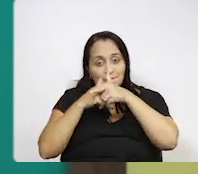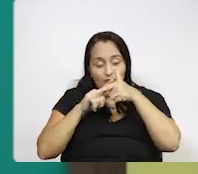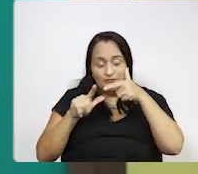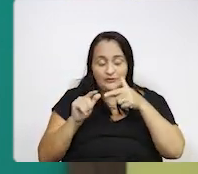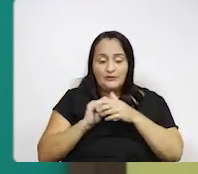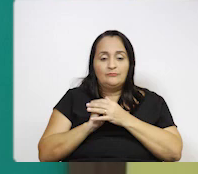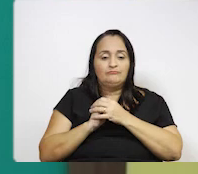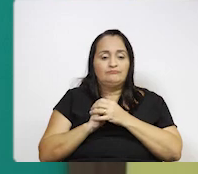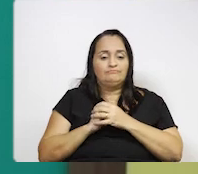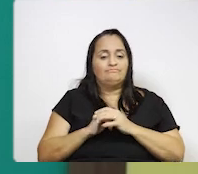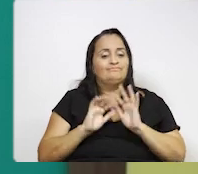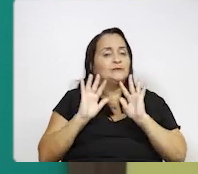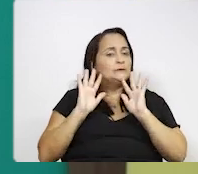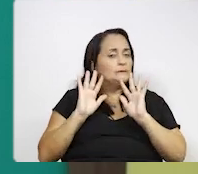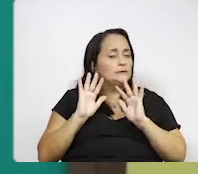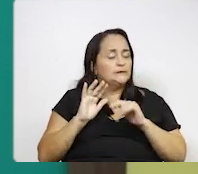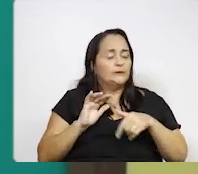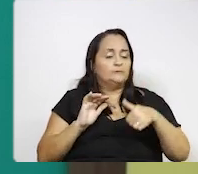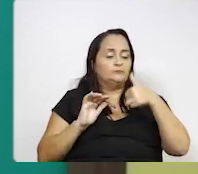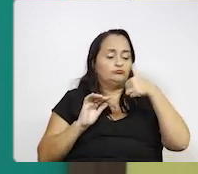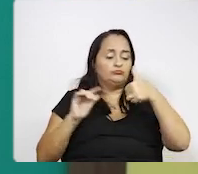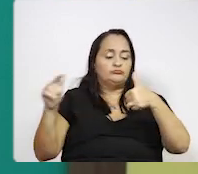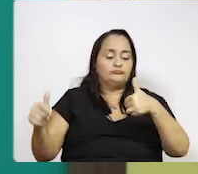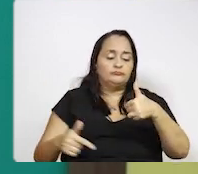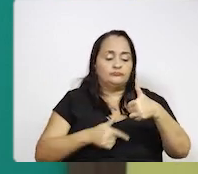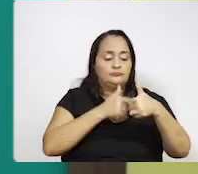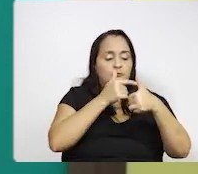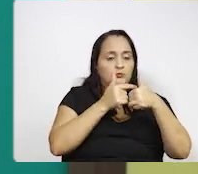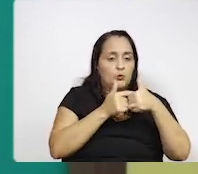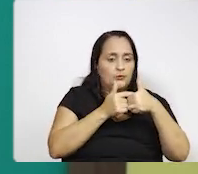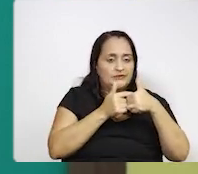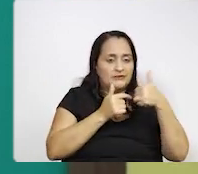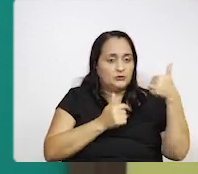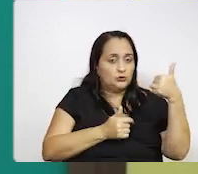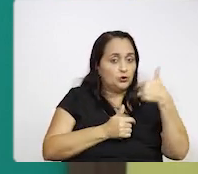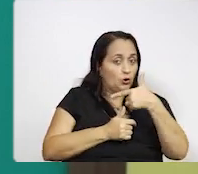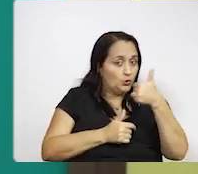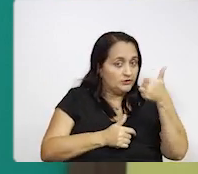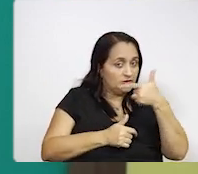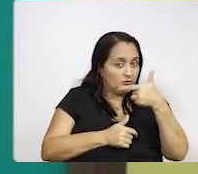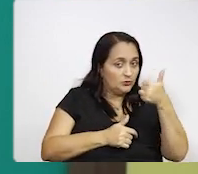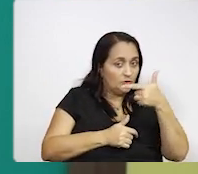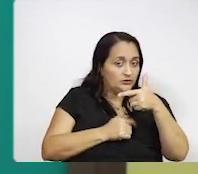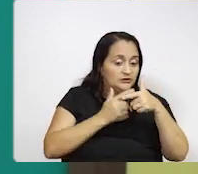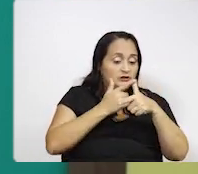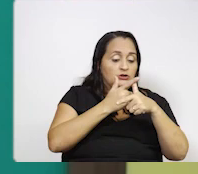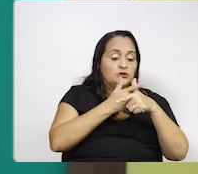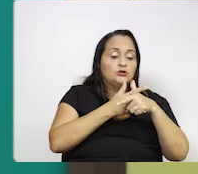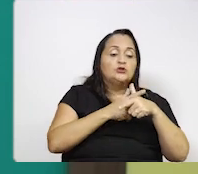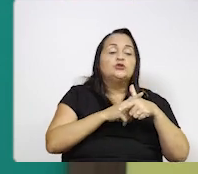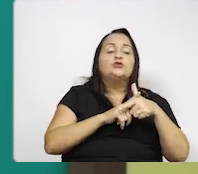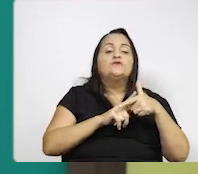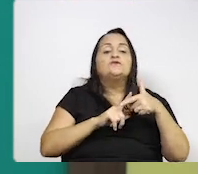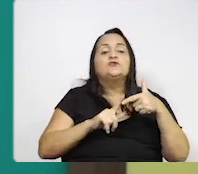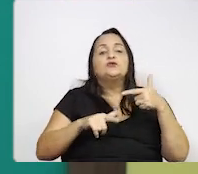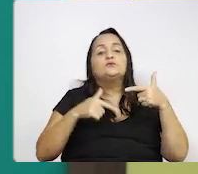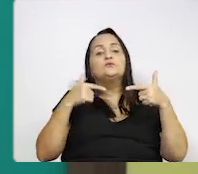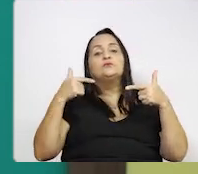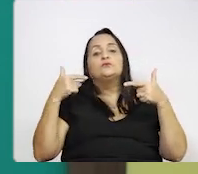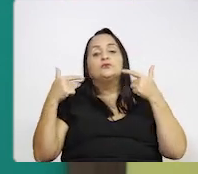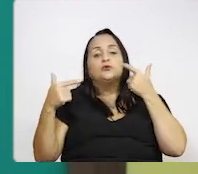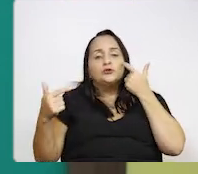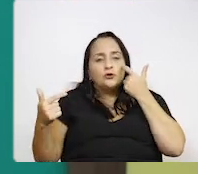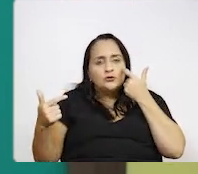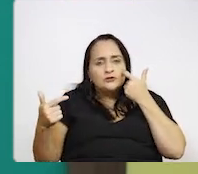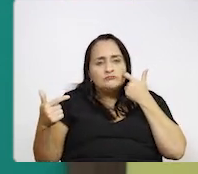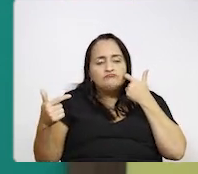2 junta aqui com 1 para formar 12, tá? E eu pego 12 agora e vou dividir por